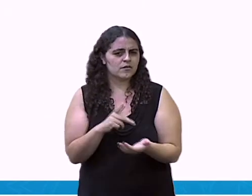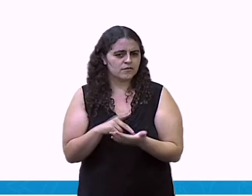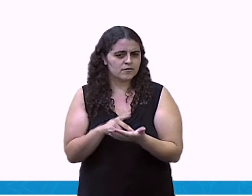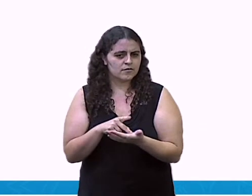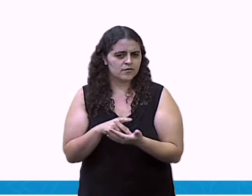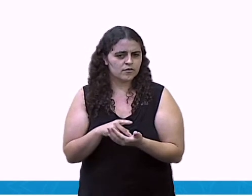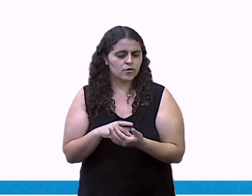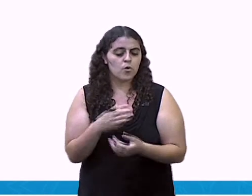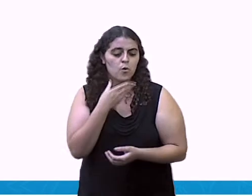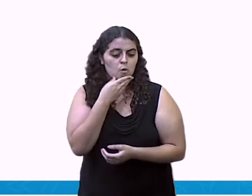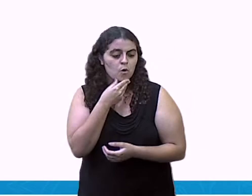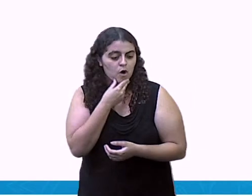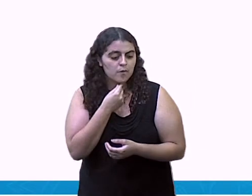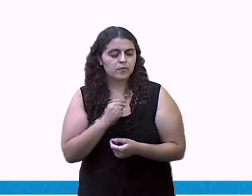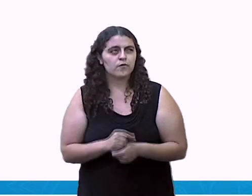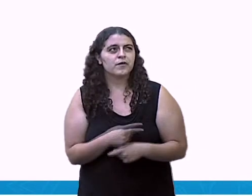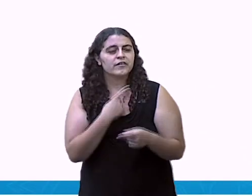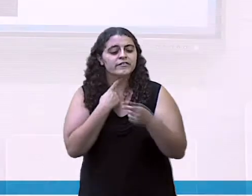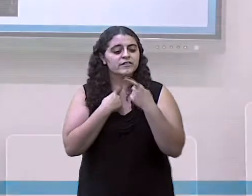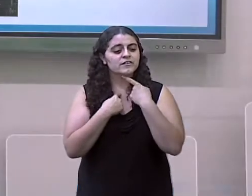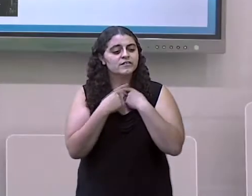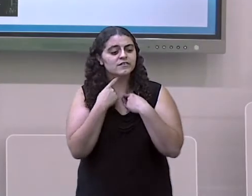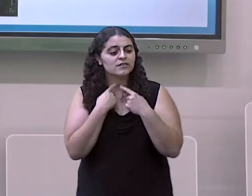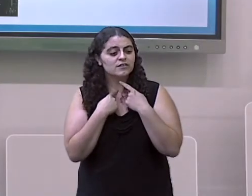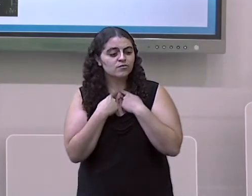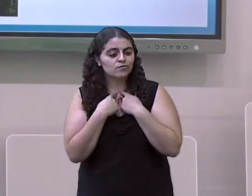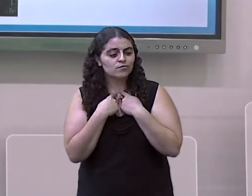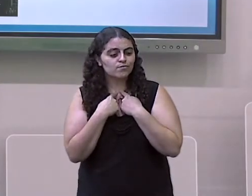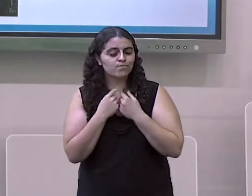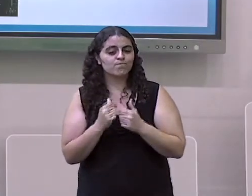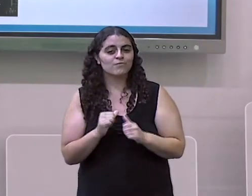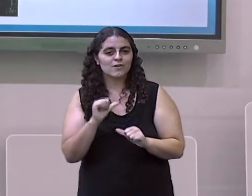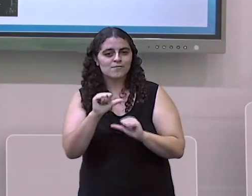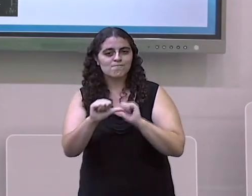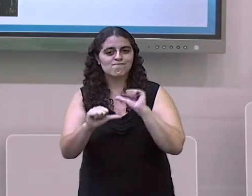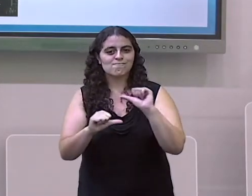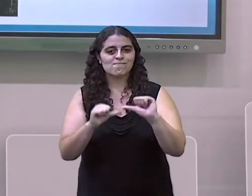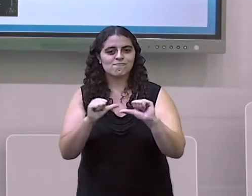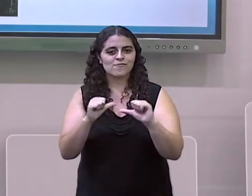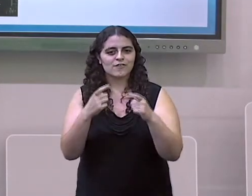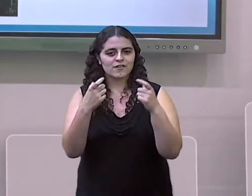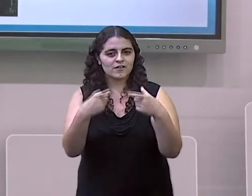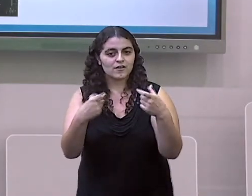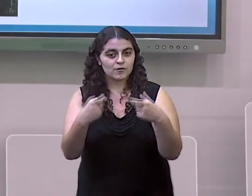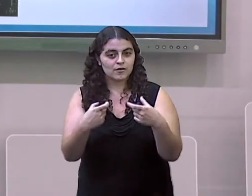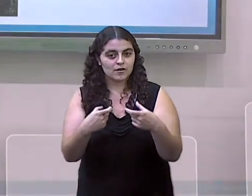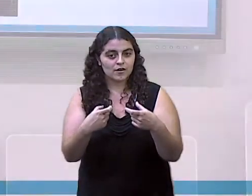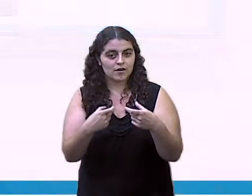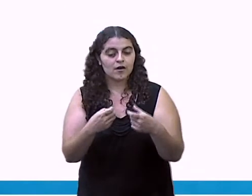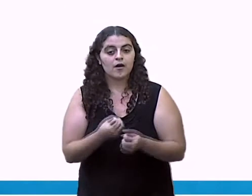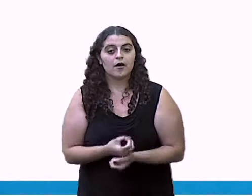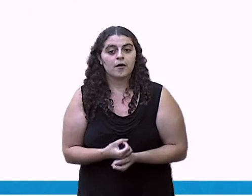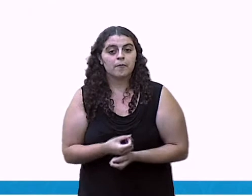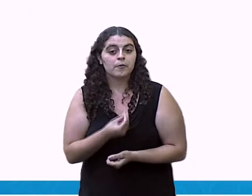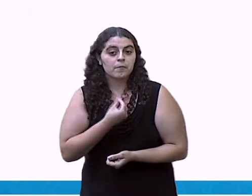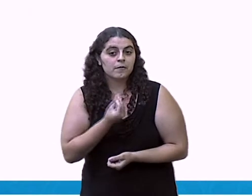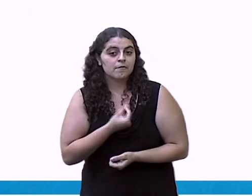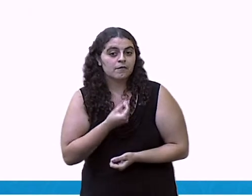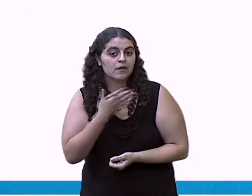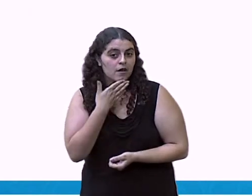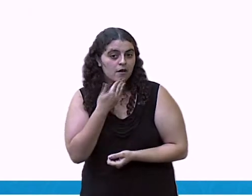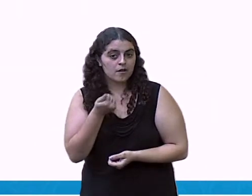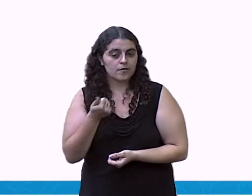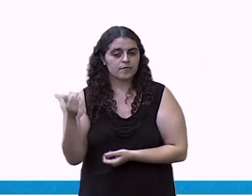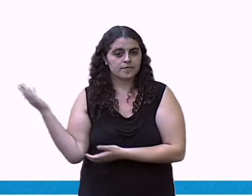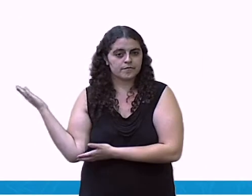homem acaba o quê? Fazendo a modificação desse ambiente. Paisagem cultural é o ambiente em que